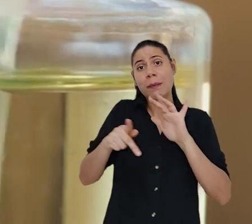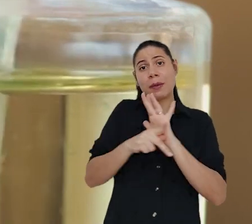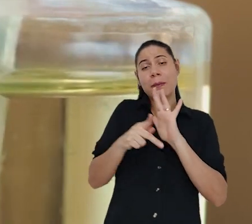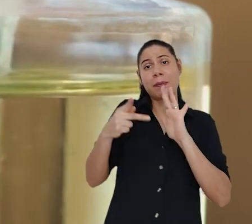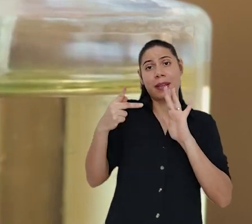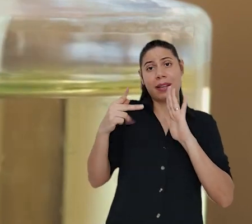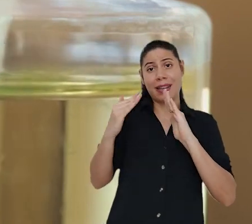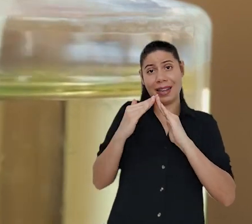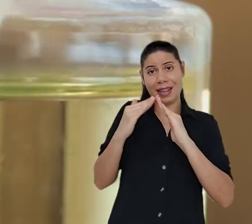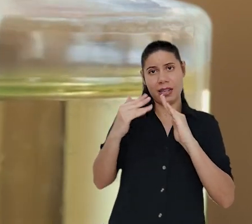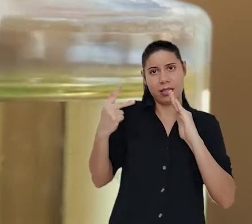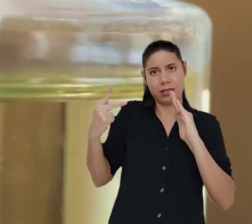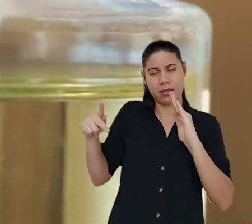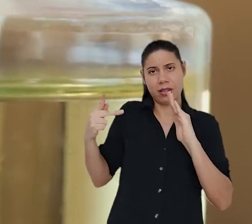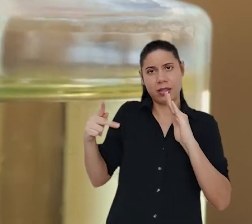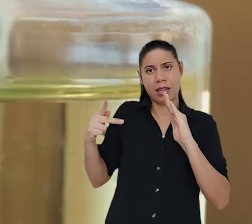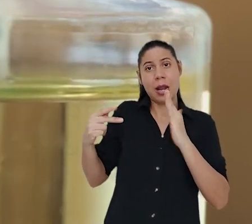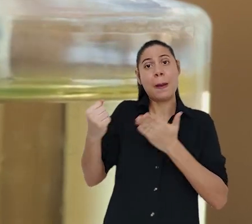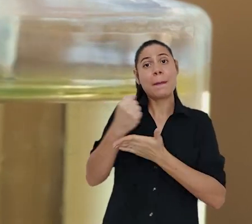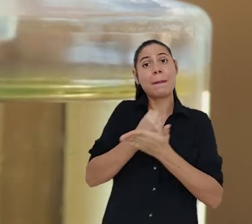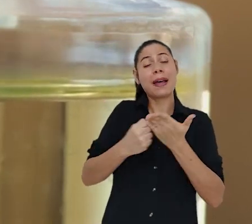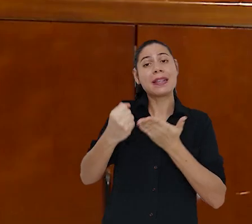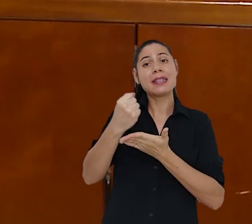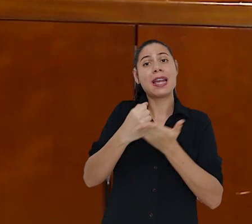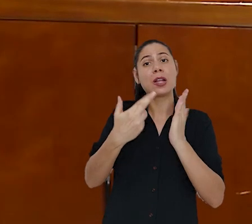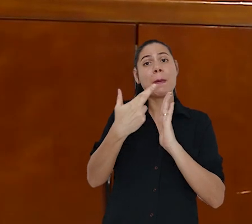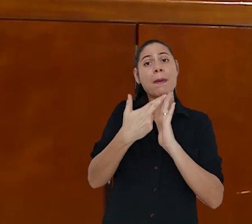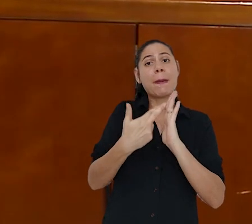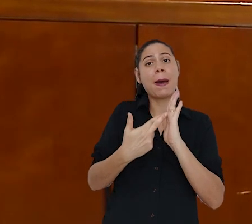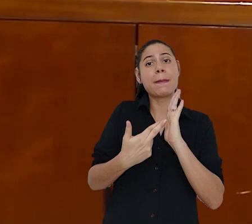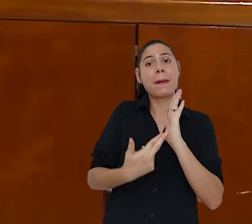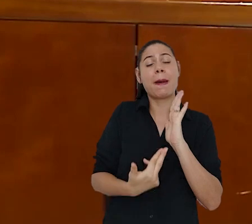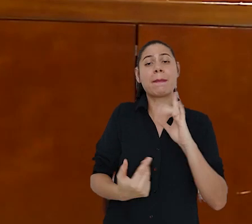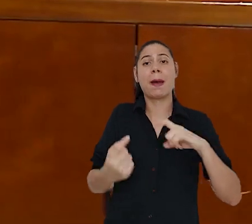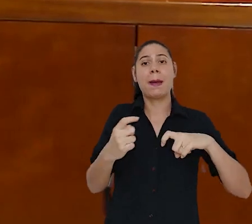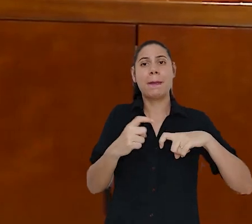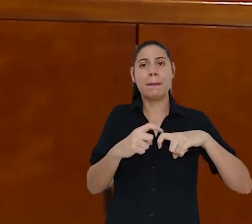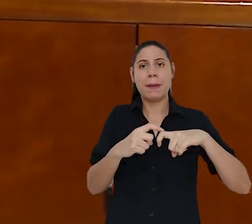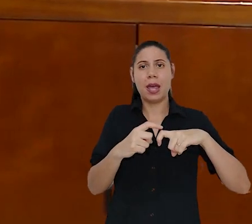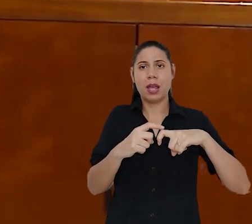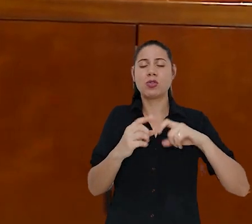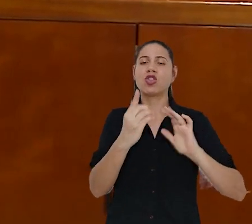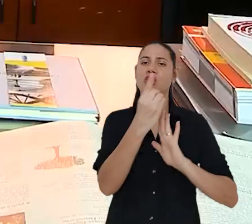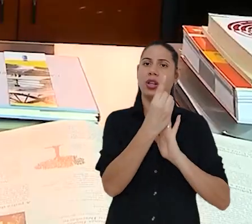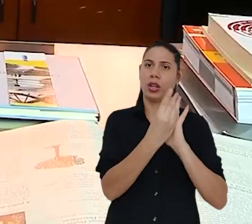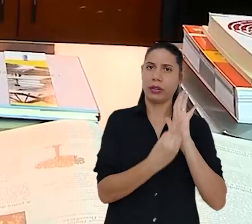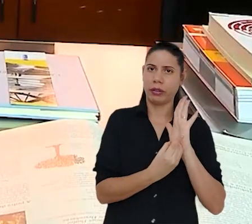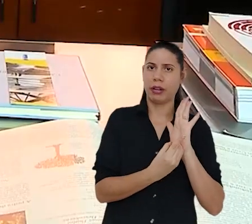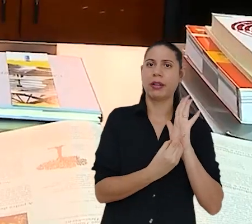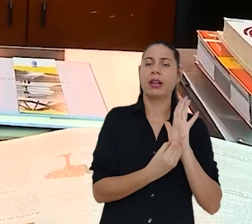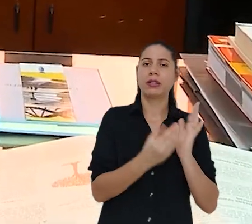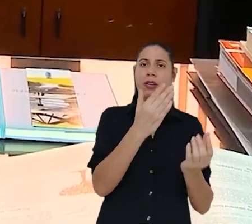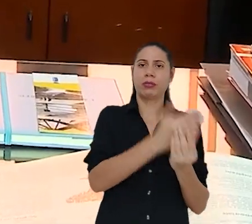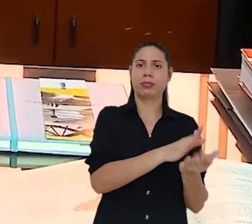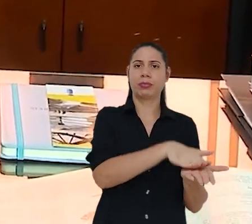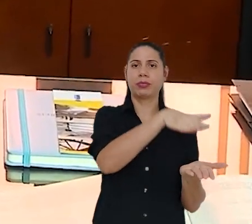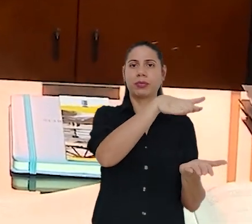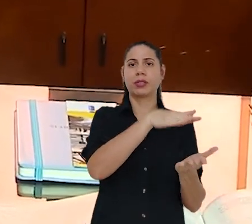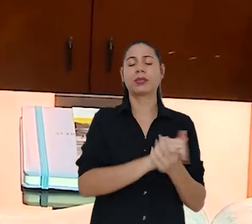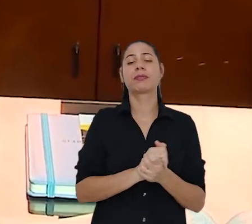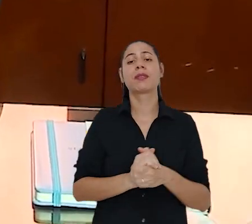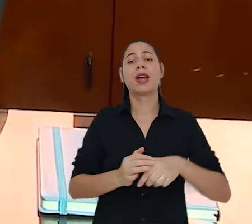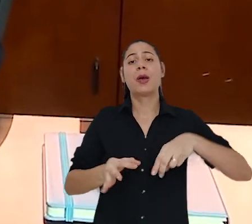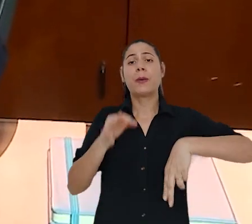residência, segundo as recomendações médicas que constam dos laudos que estão nos autos. Para o magistrado,